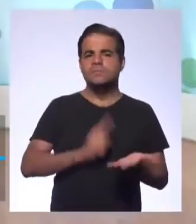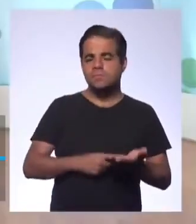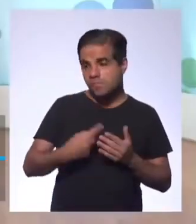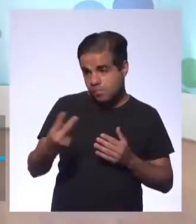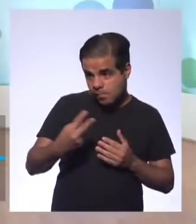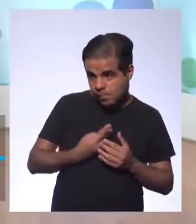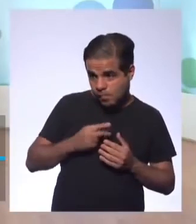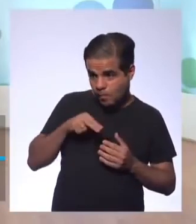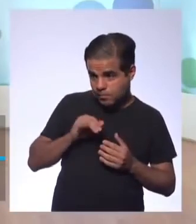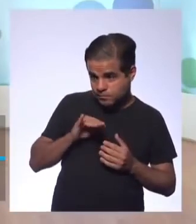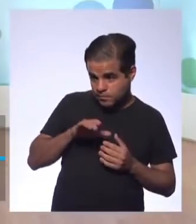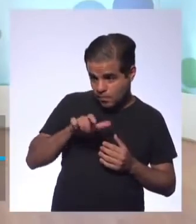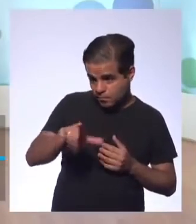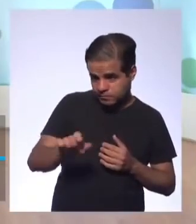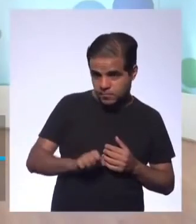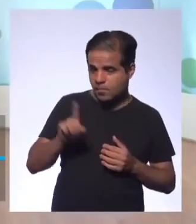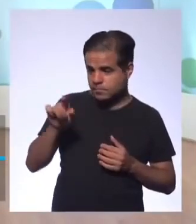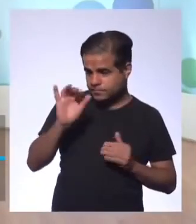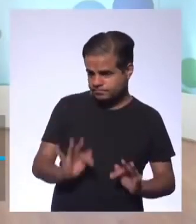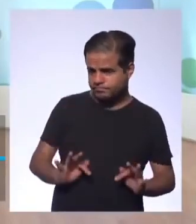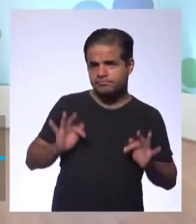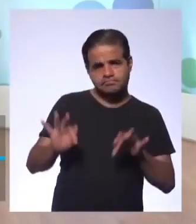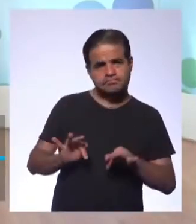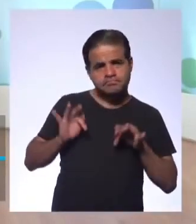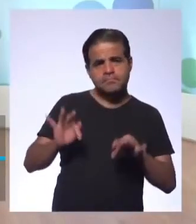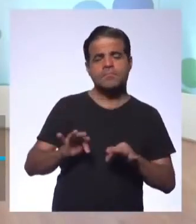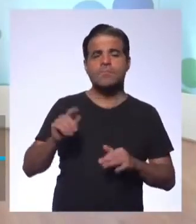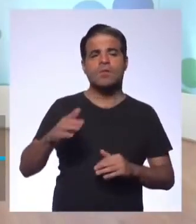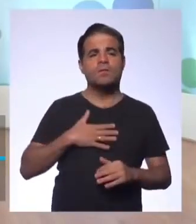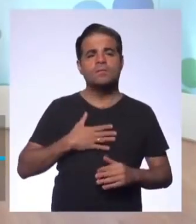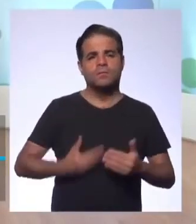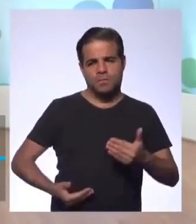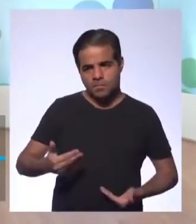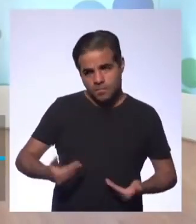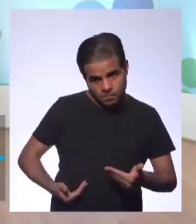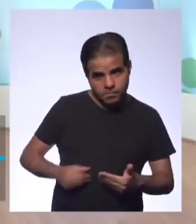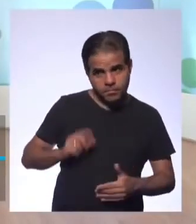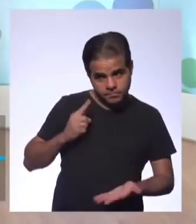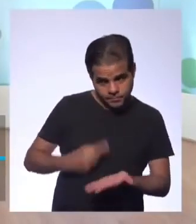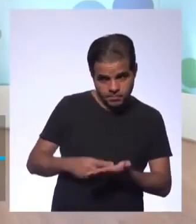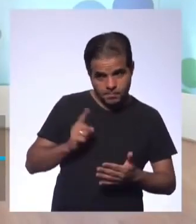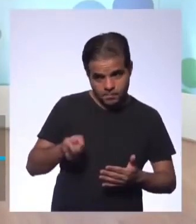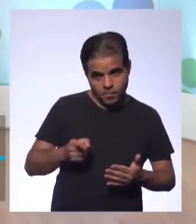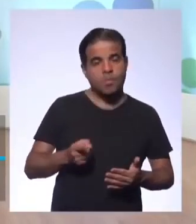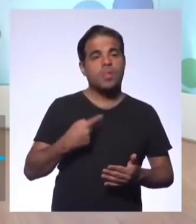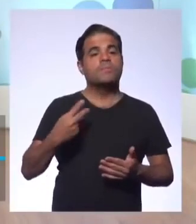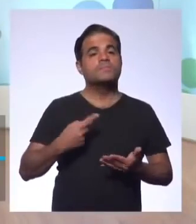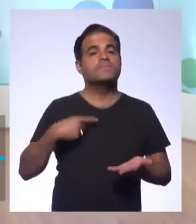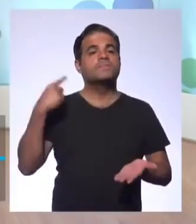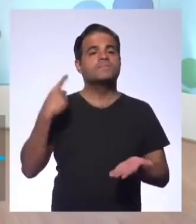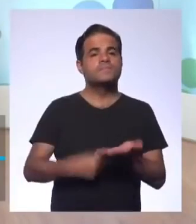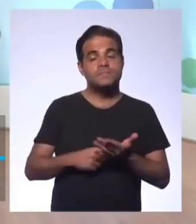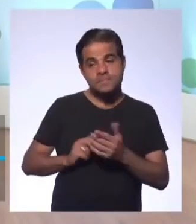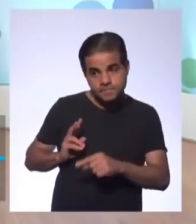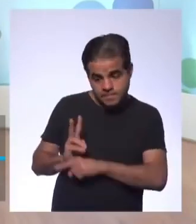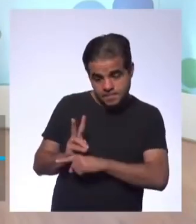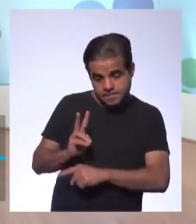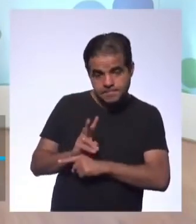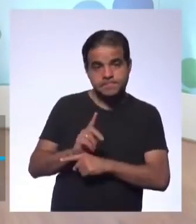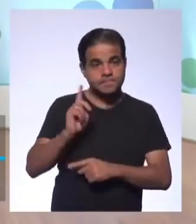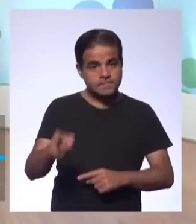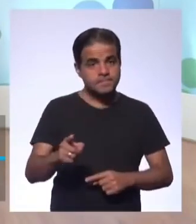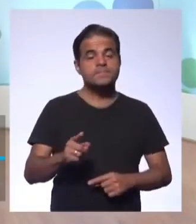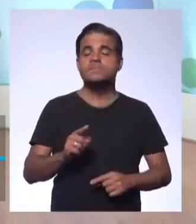Nicole? Eu sou o seu senhor feudal, certo? E você é minha serva. Beleza? Então, nós vamos combinar. Eu te protejo e